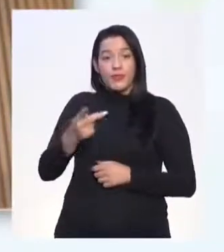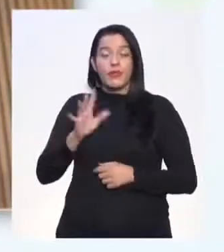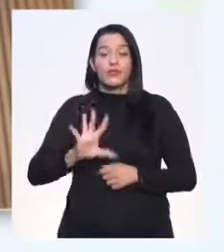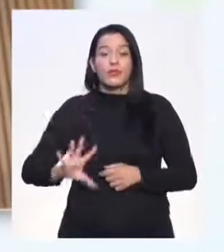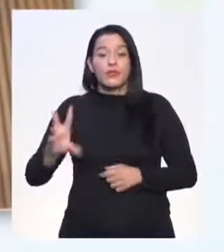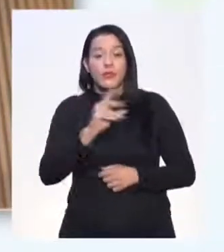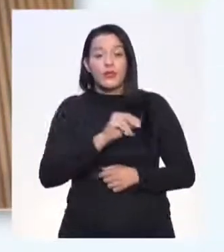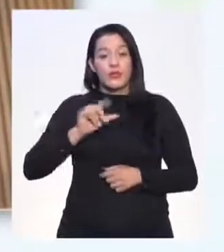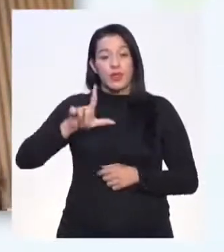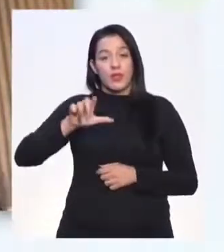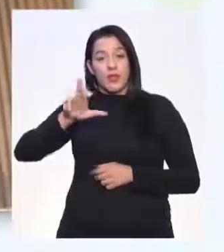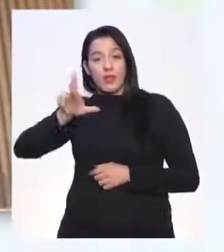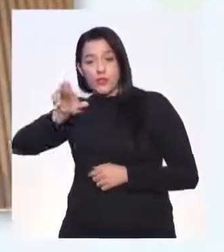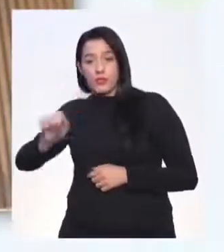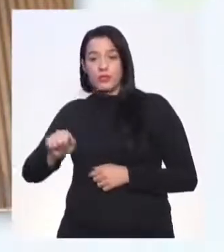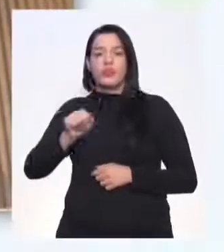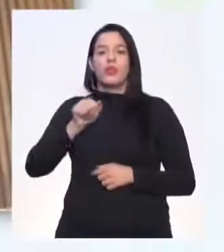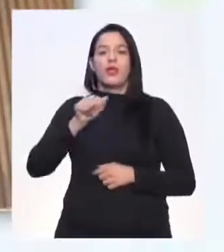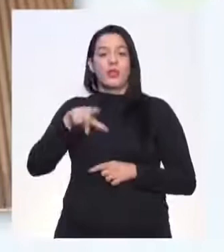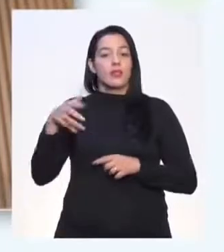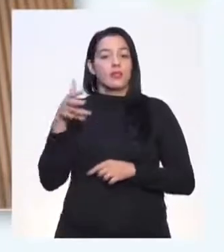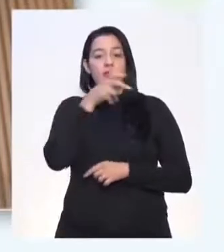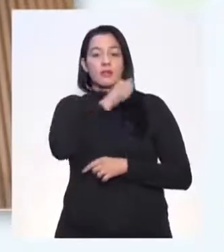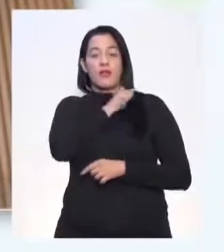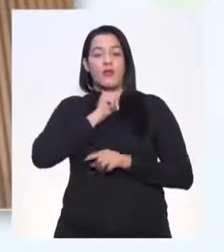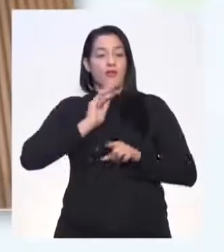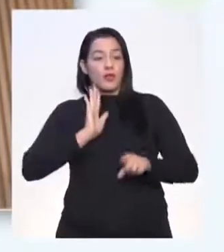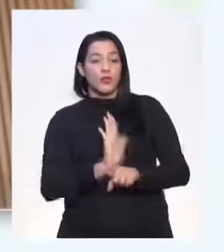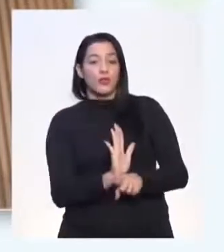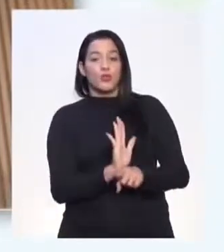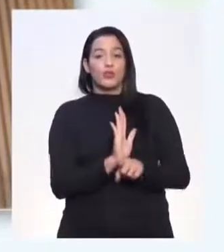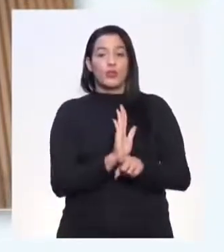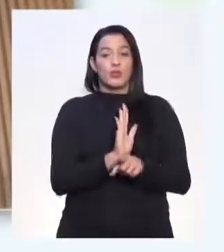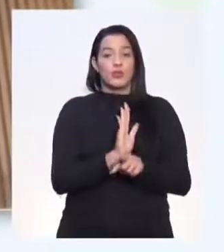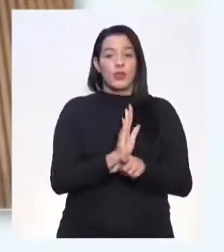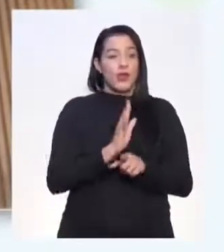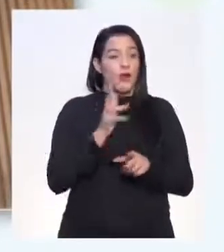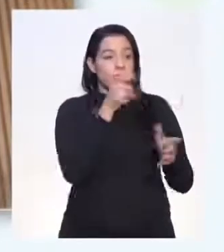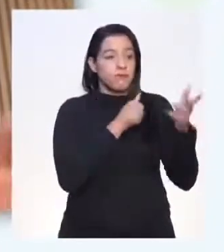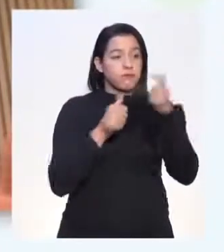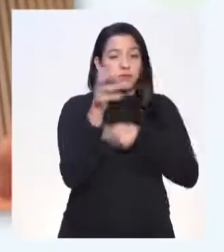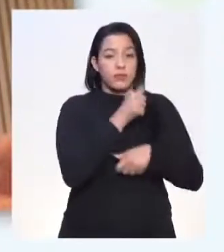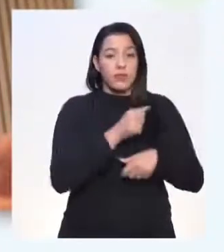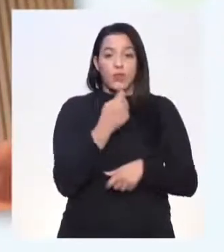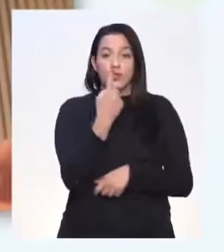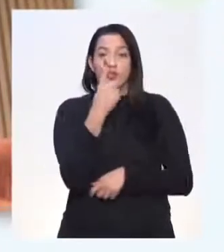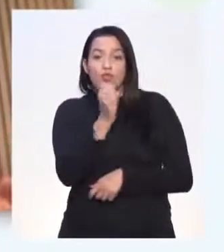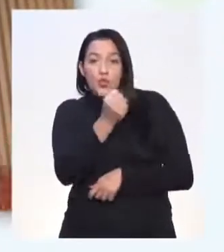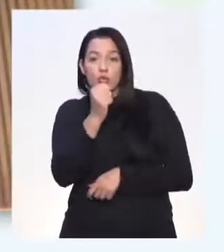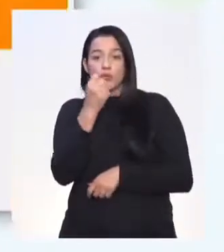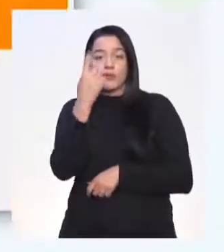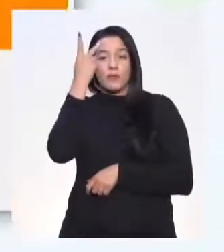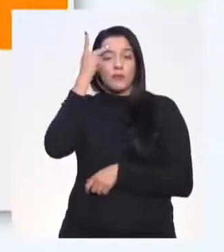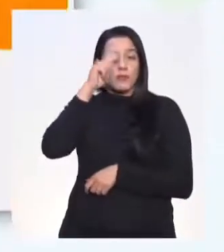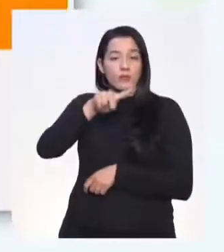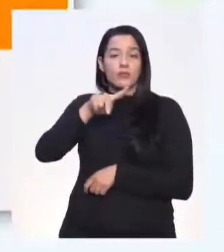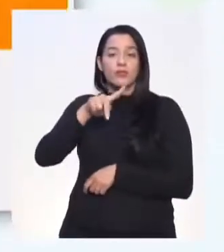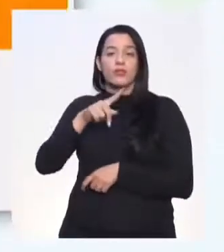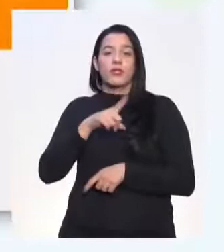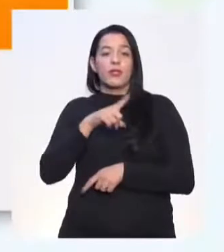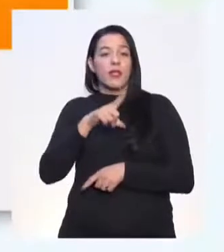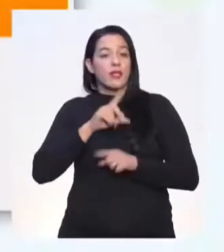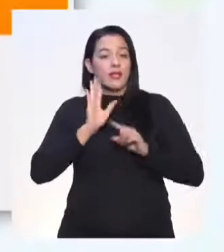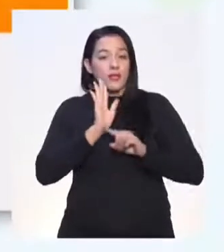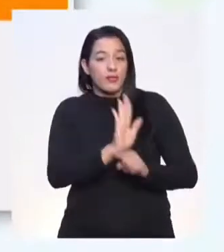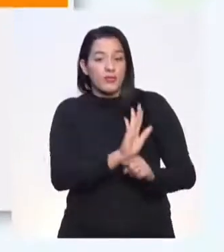falando que a Laura salva, ajuda, né? Isso é importante. A Laura ajuda a salvar uma média de 18 pessoas por dia. Que a Laura já ajudou a